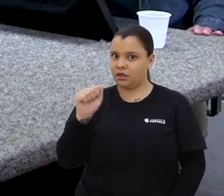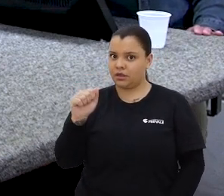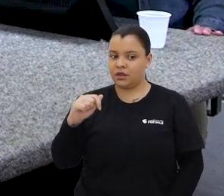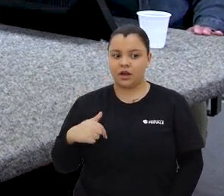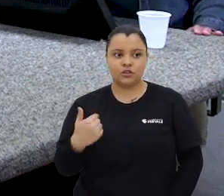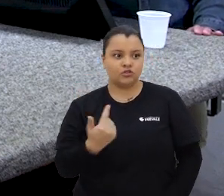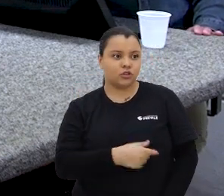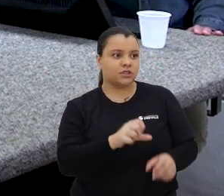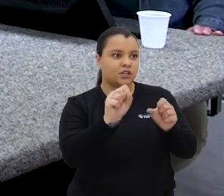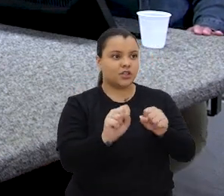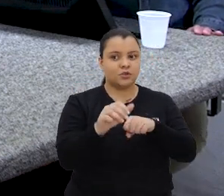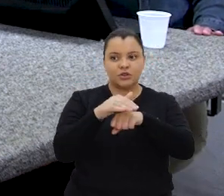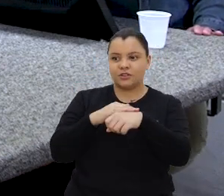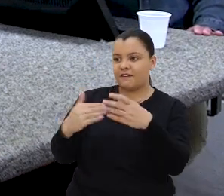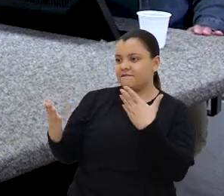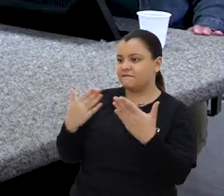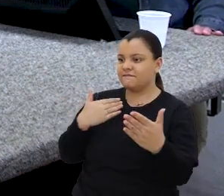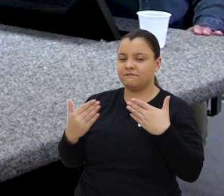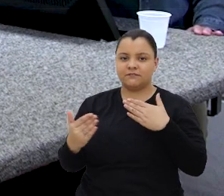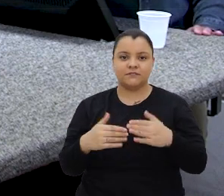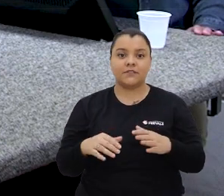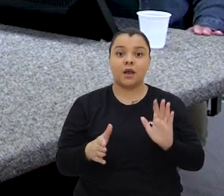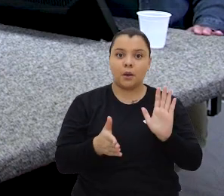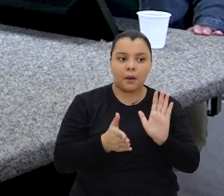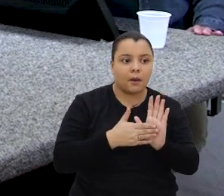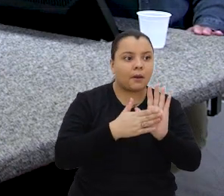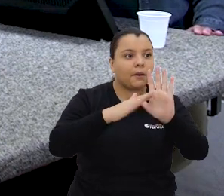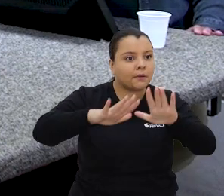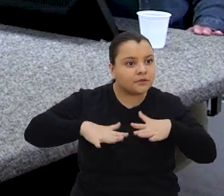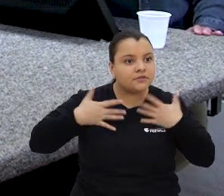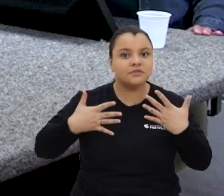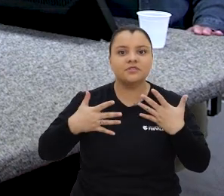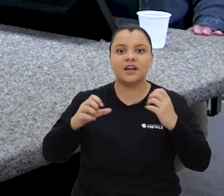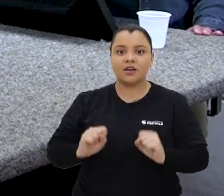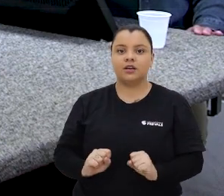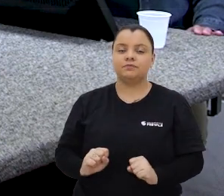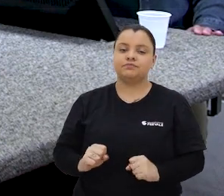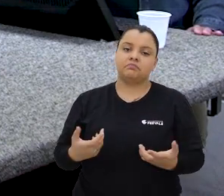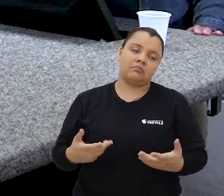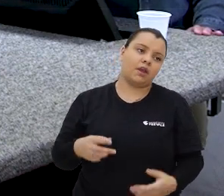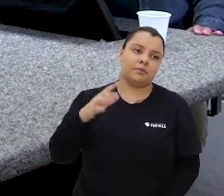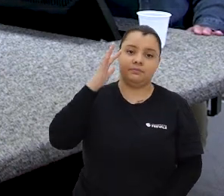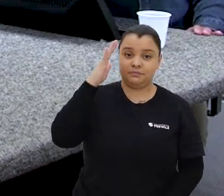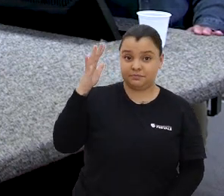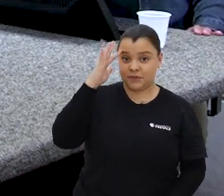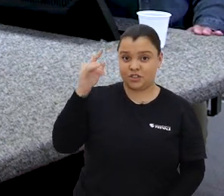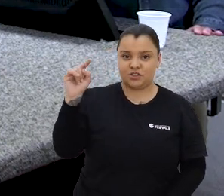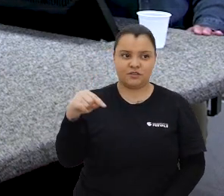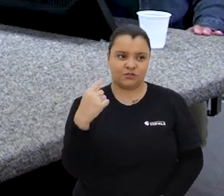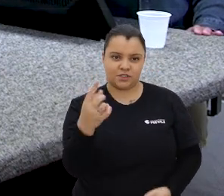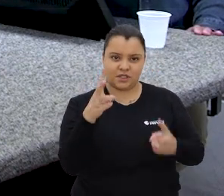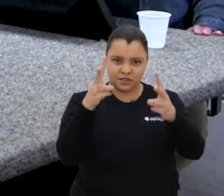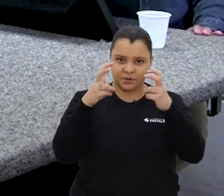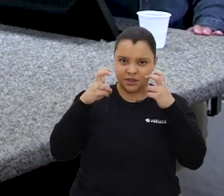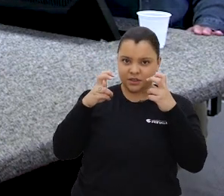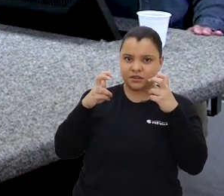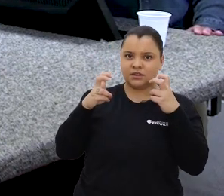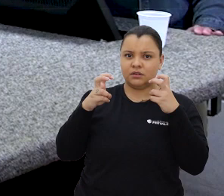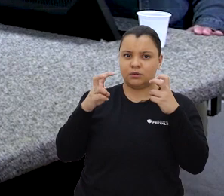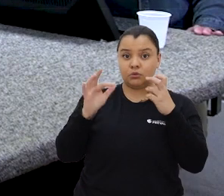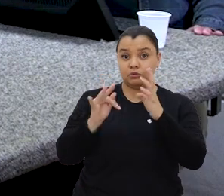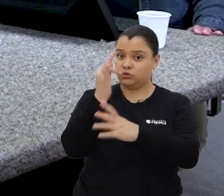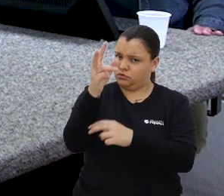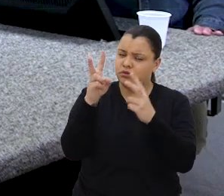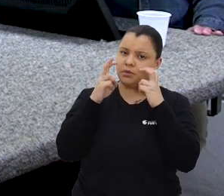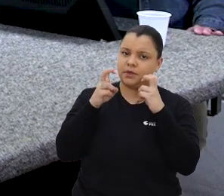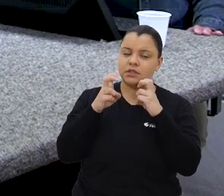nossos, proporciona com que isso aconteça. Né? Porque quem está nos ouvindo, ou daqui a pouco vai ouvir mais adiante, ele vai começar a perceber, pô,